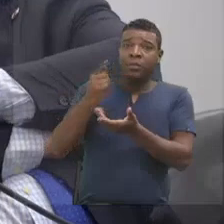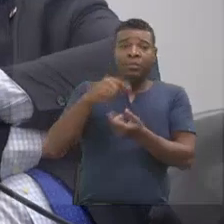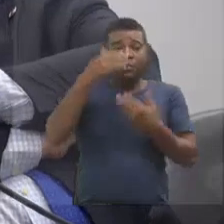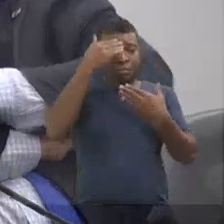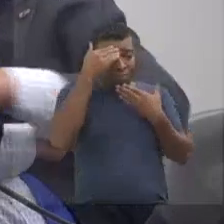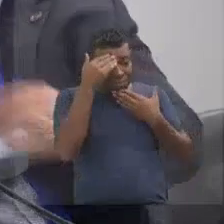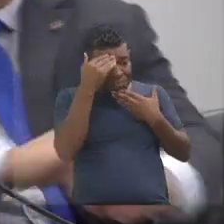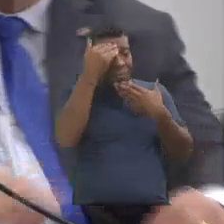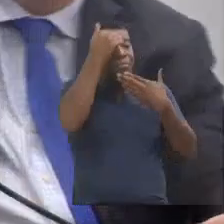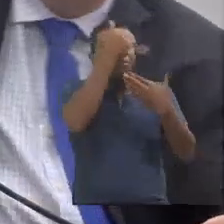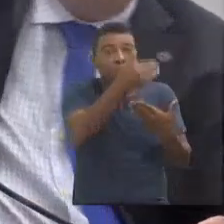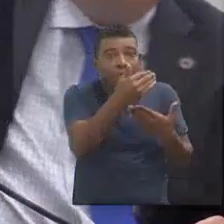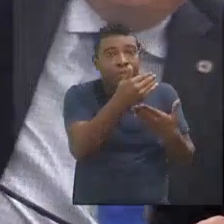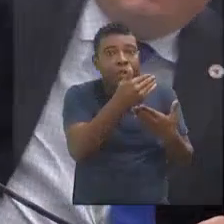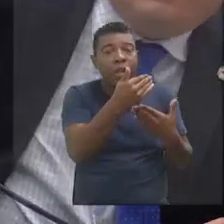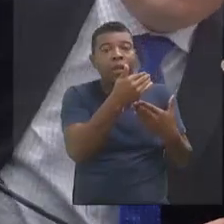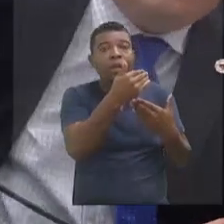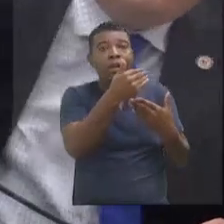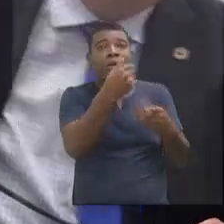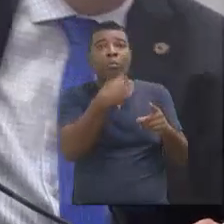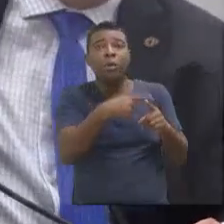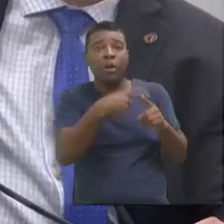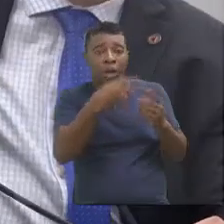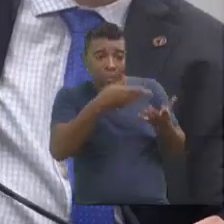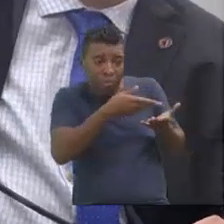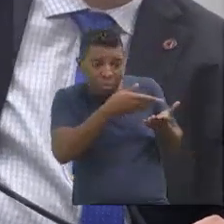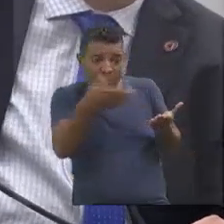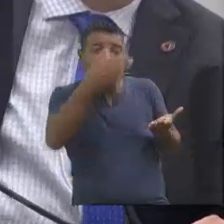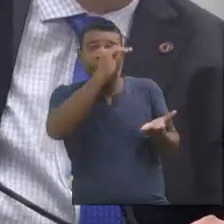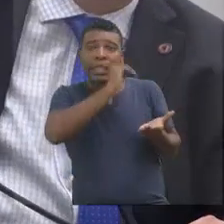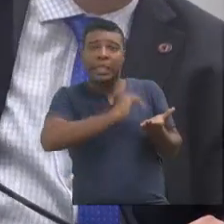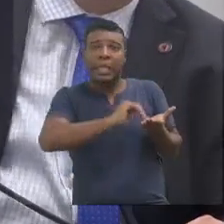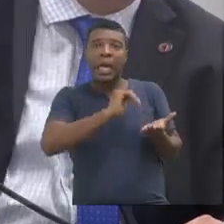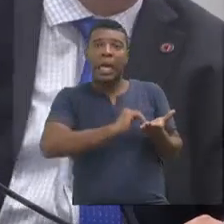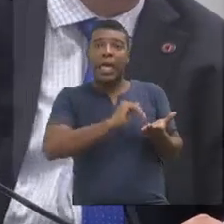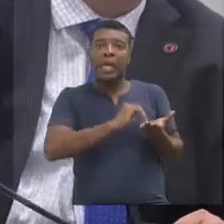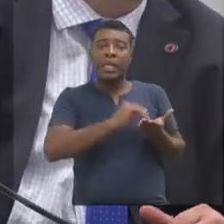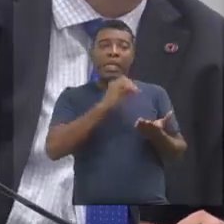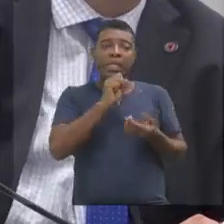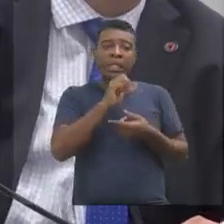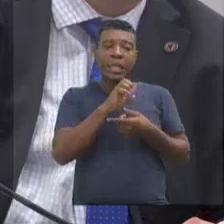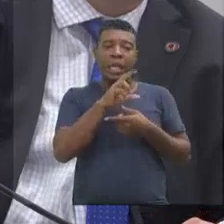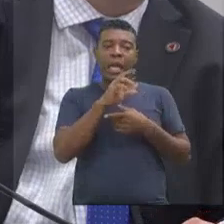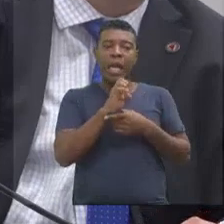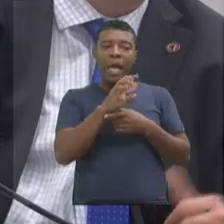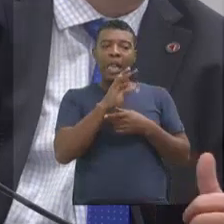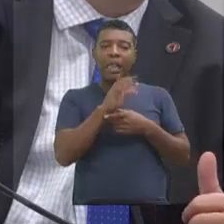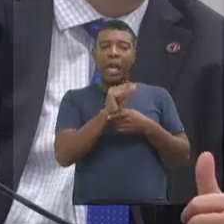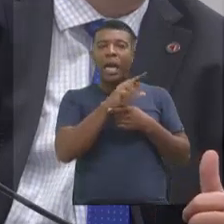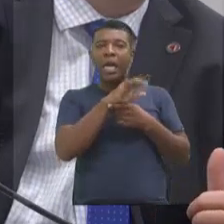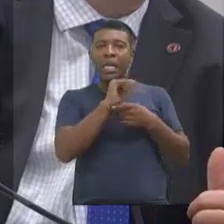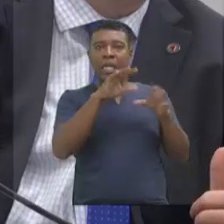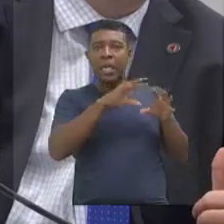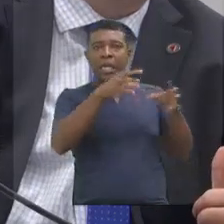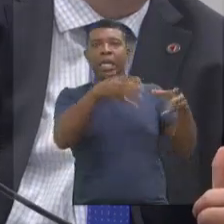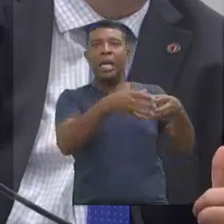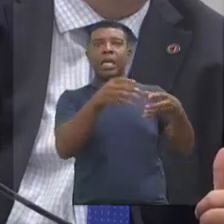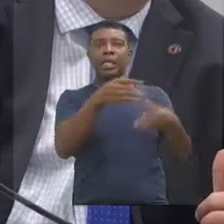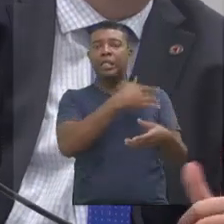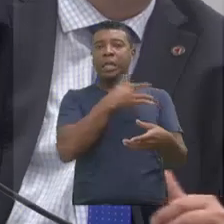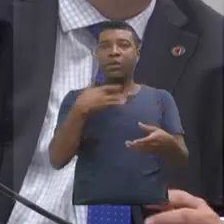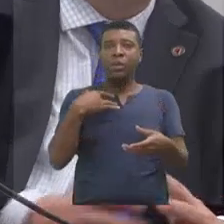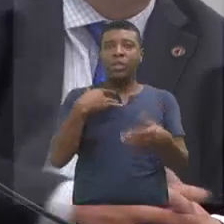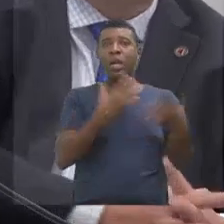o que eles enquanto Secretaria de Saúde de estado recebe de nós deputados